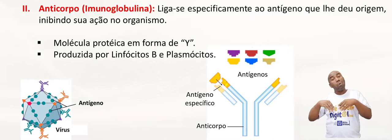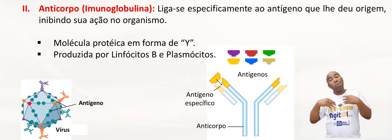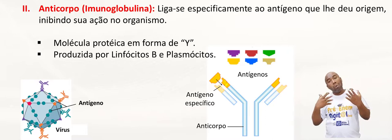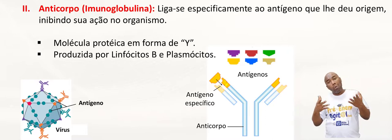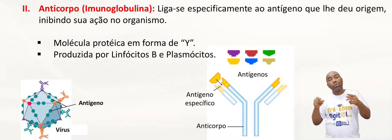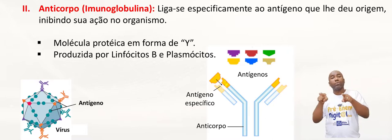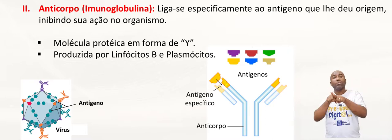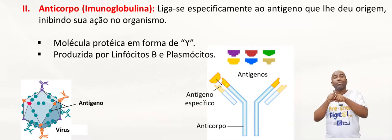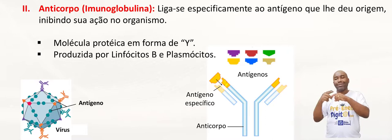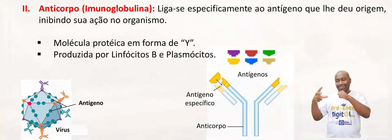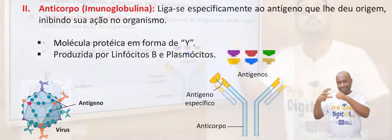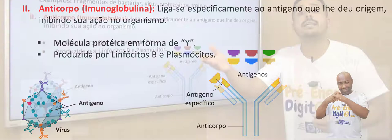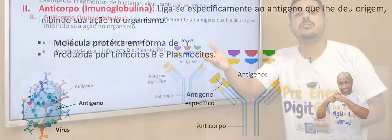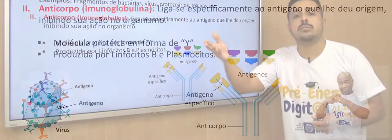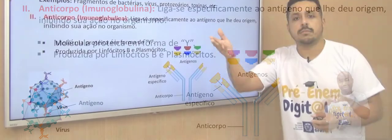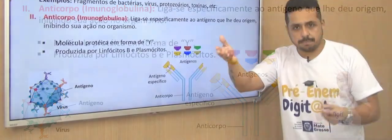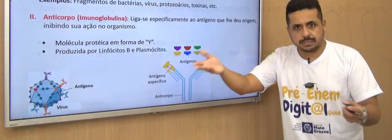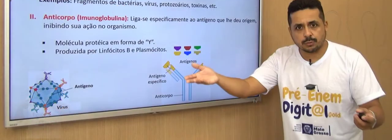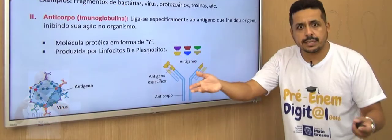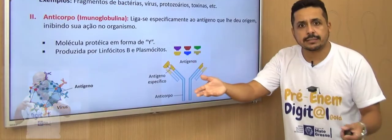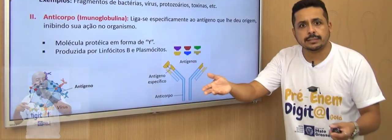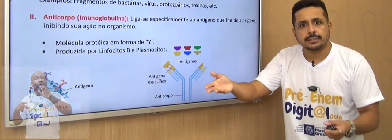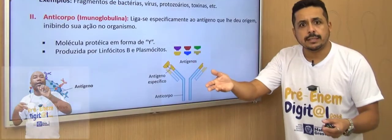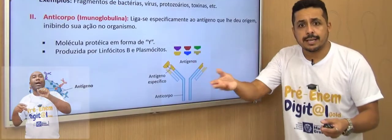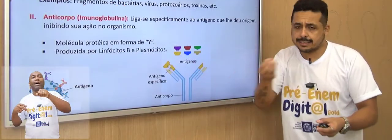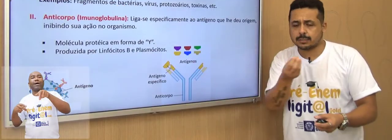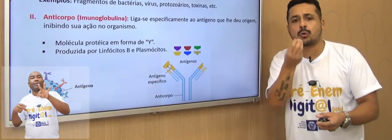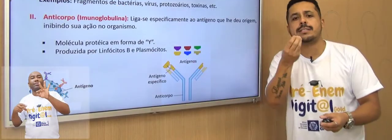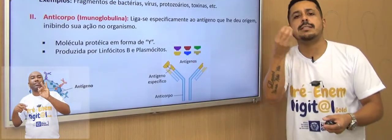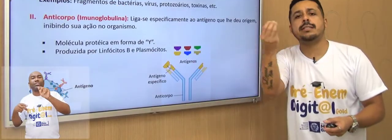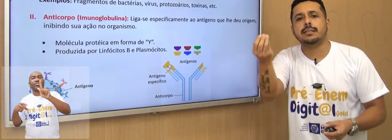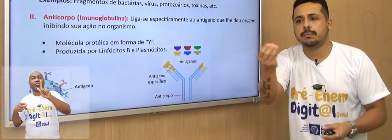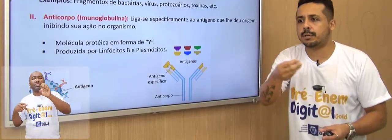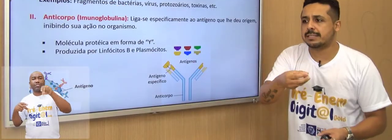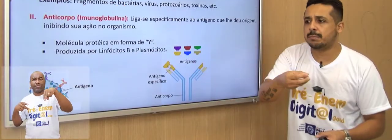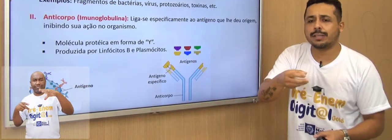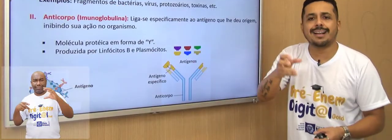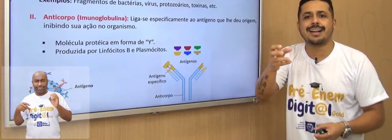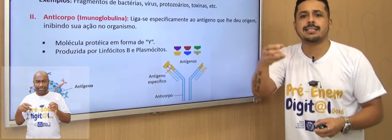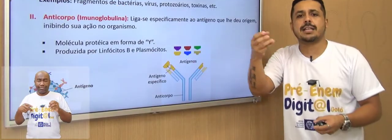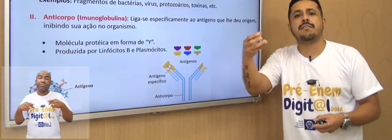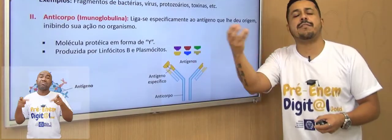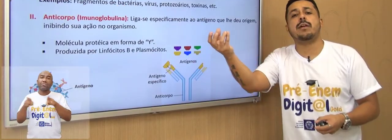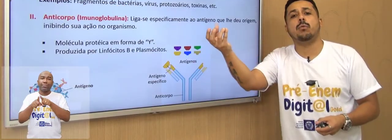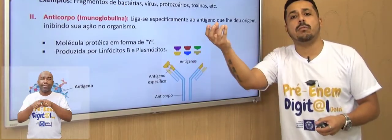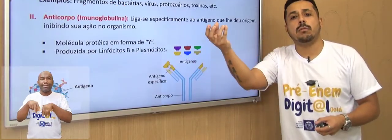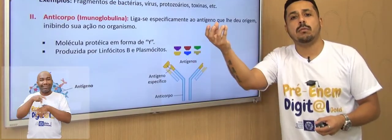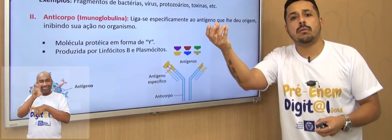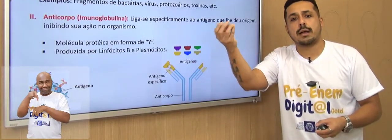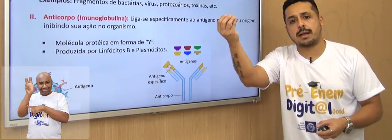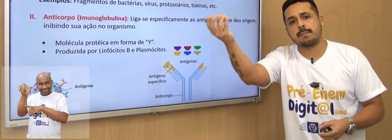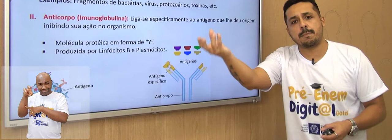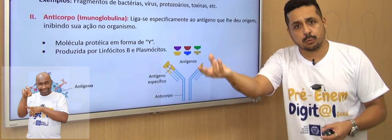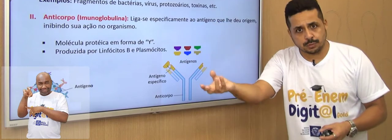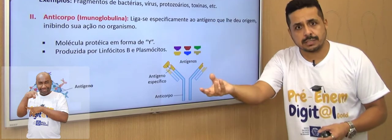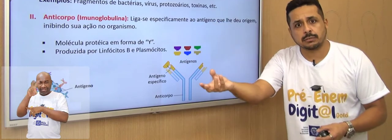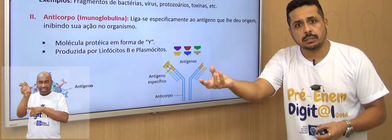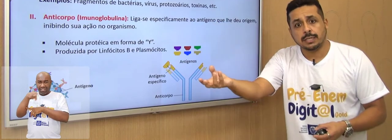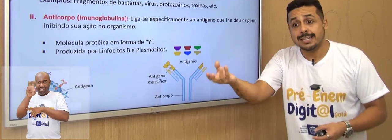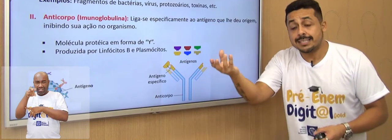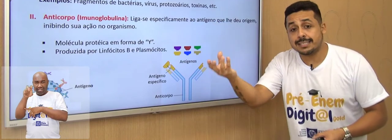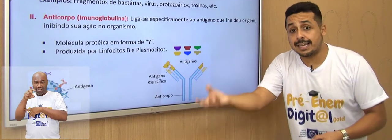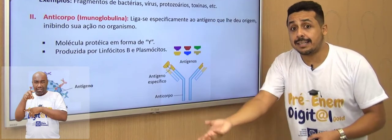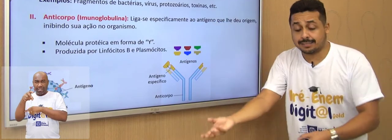a toxina de uma serpente peçonhenta, essa toxina, por exemplo, que a cascavel acaba